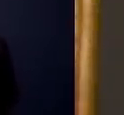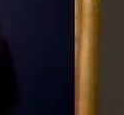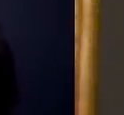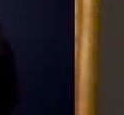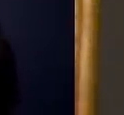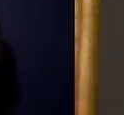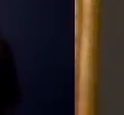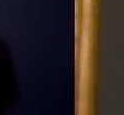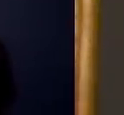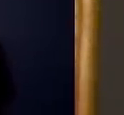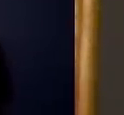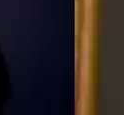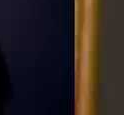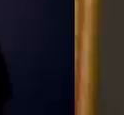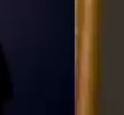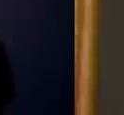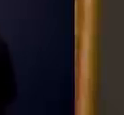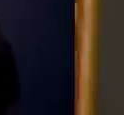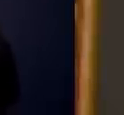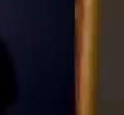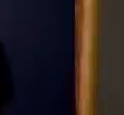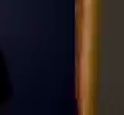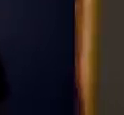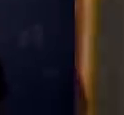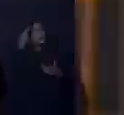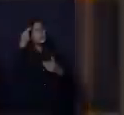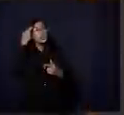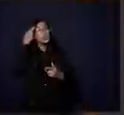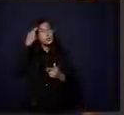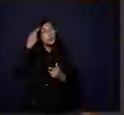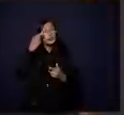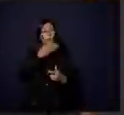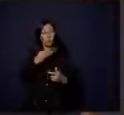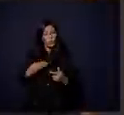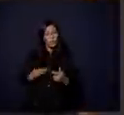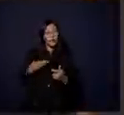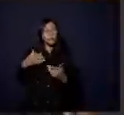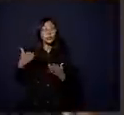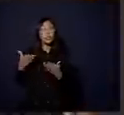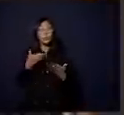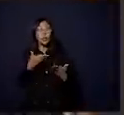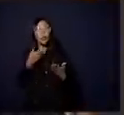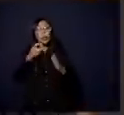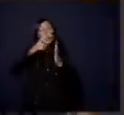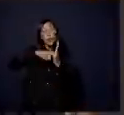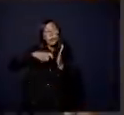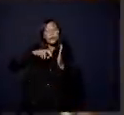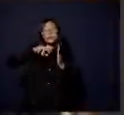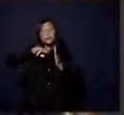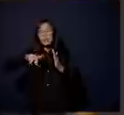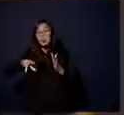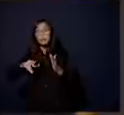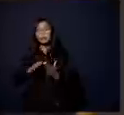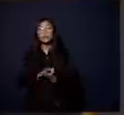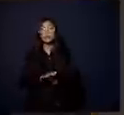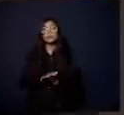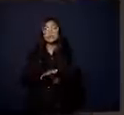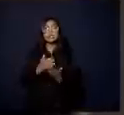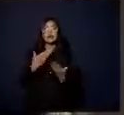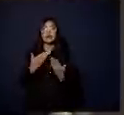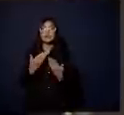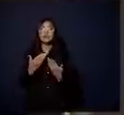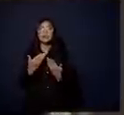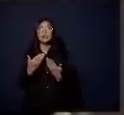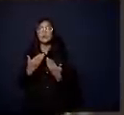tributário atual a melhor forma de entender os problemas pensar um pouco como o mundo tributa o consumo A